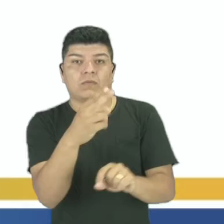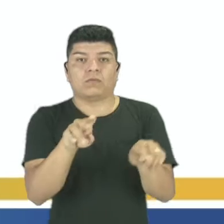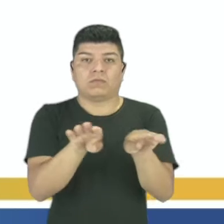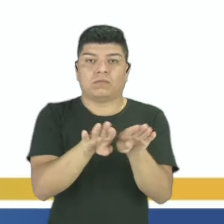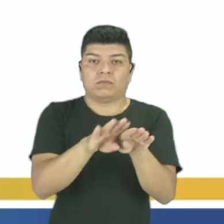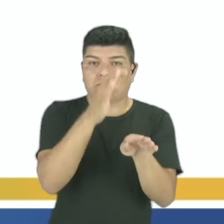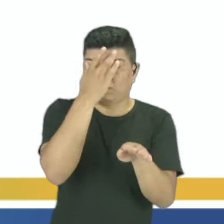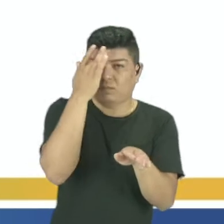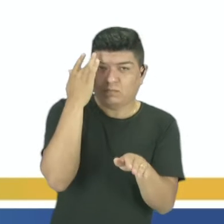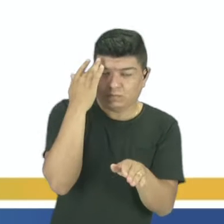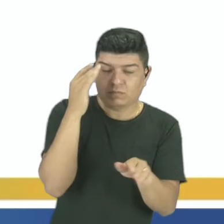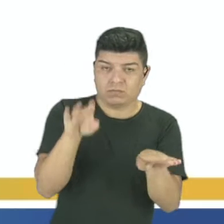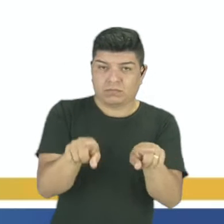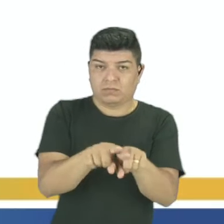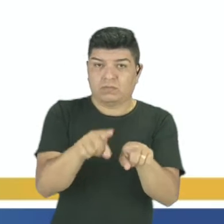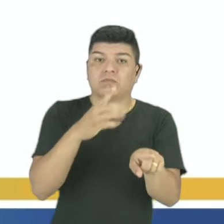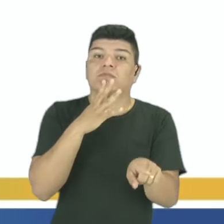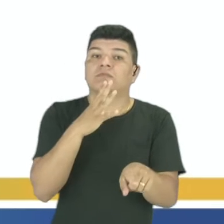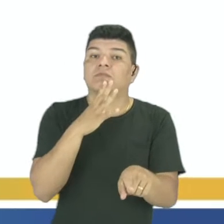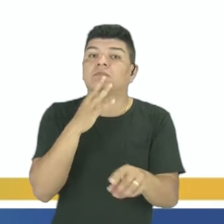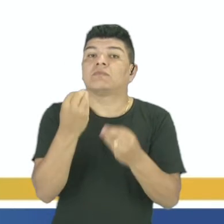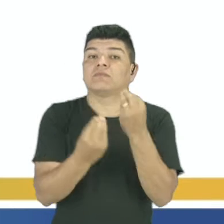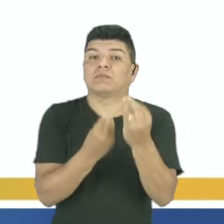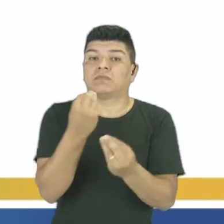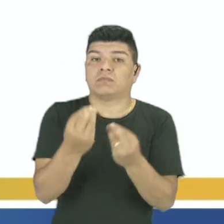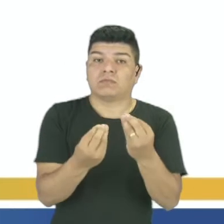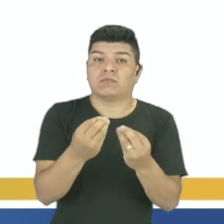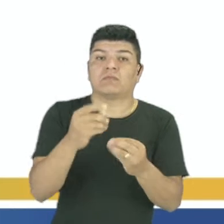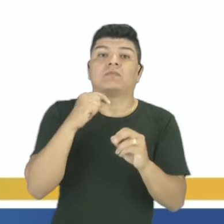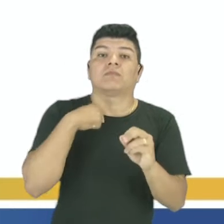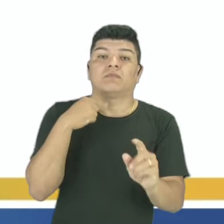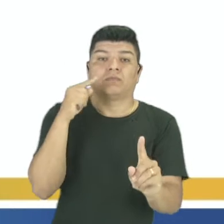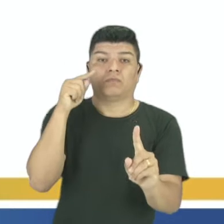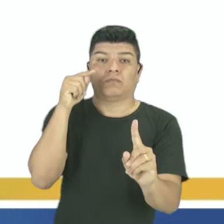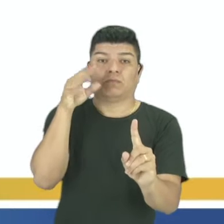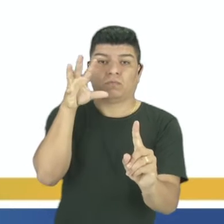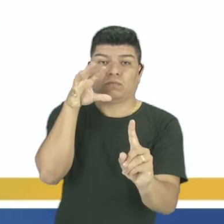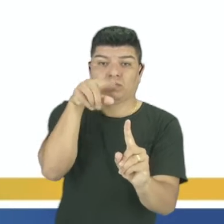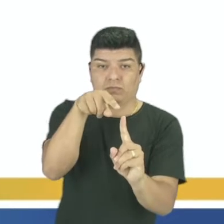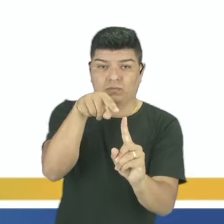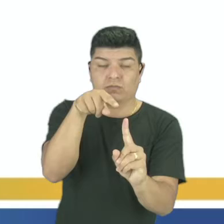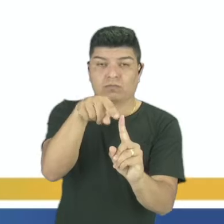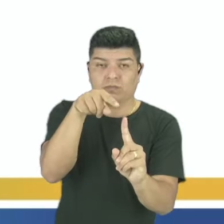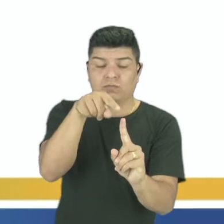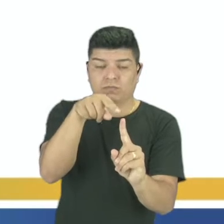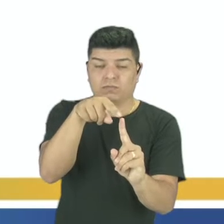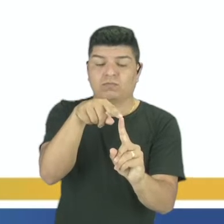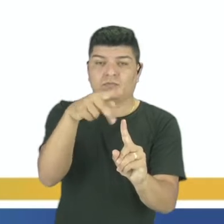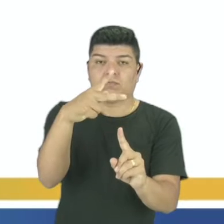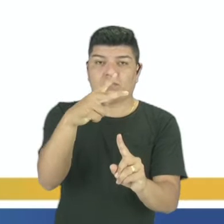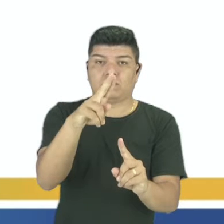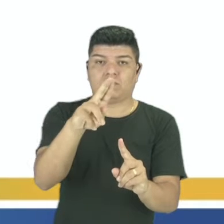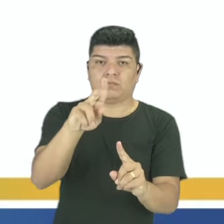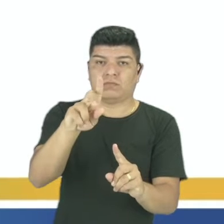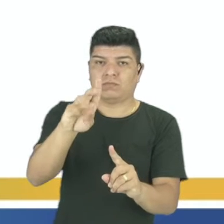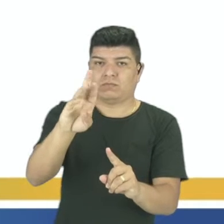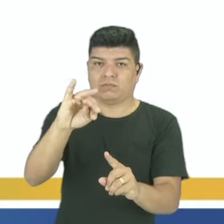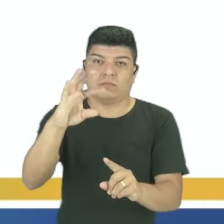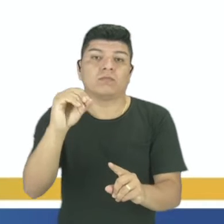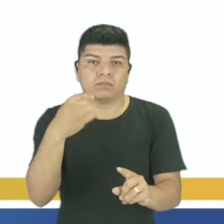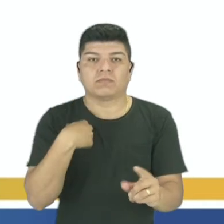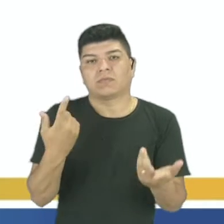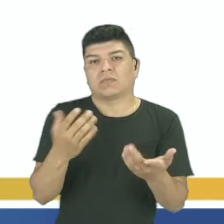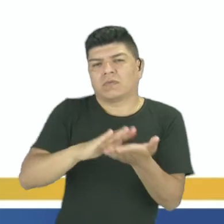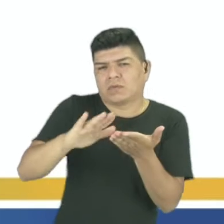potenciais consumidores, mais conhecido como público-alvo. Seja impresso ou na internet, todo